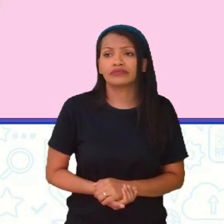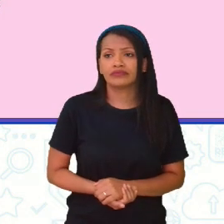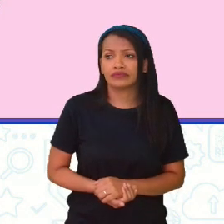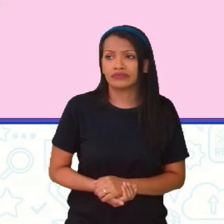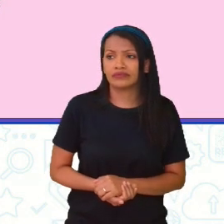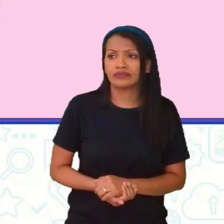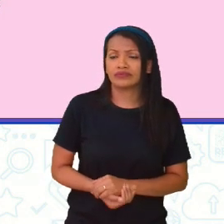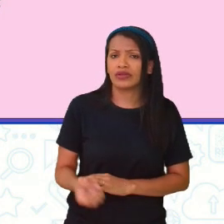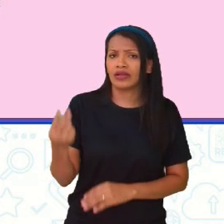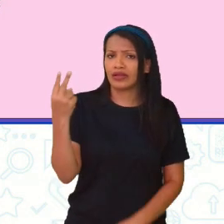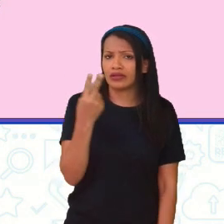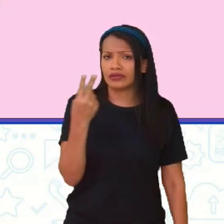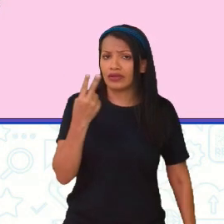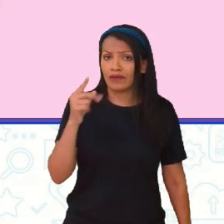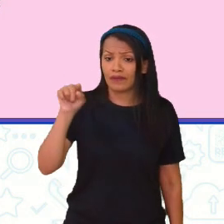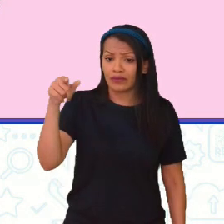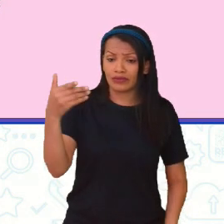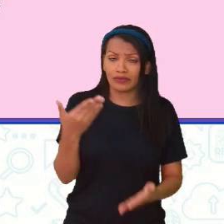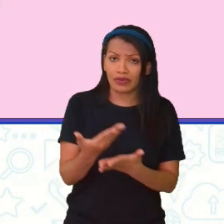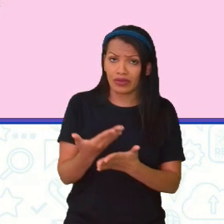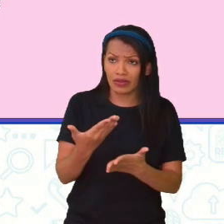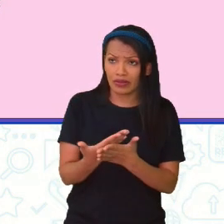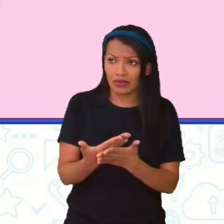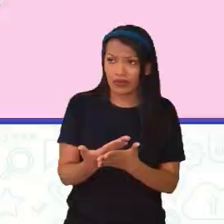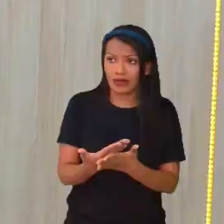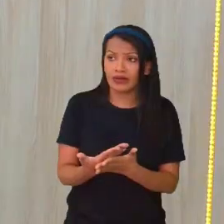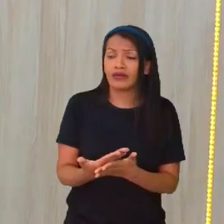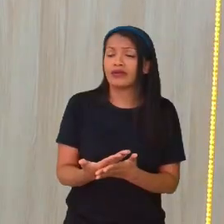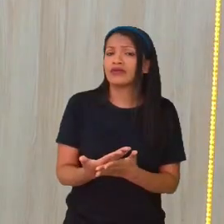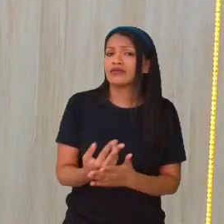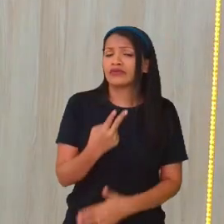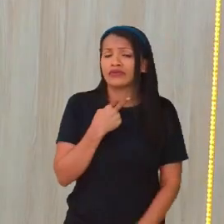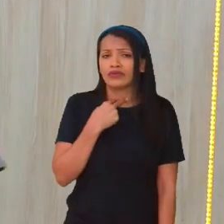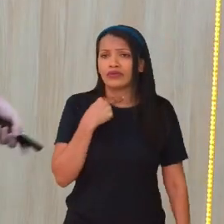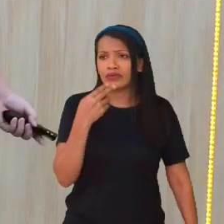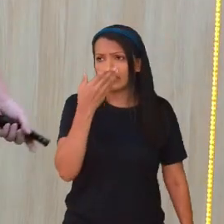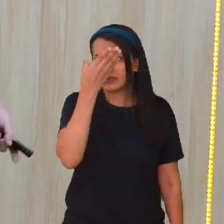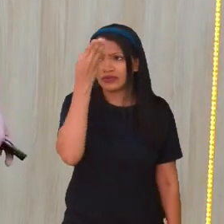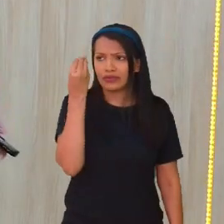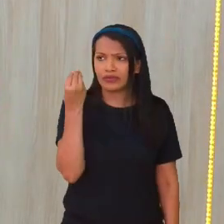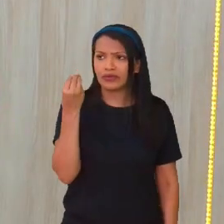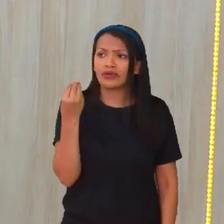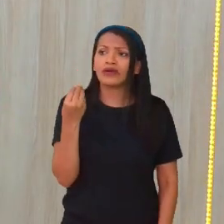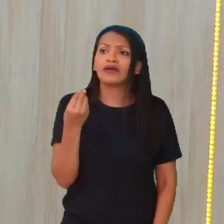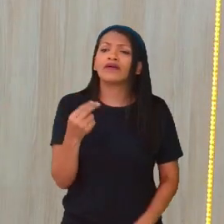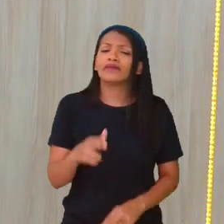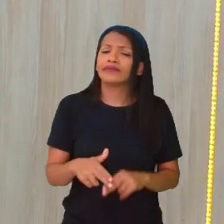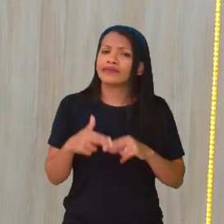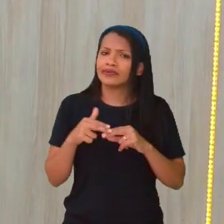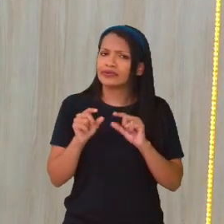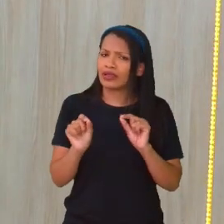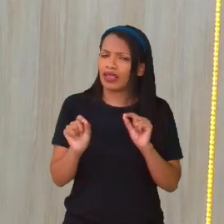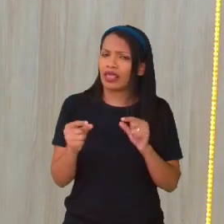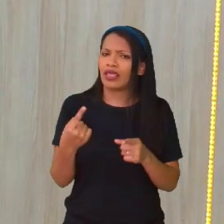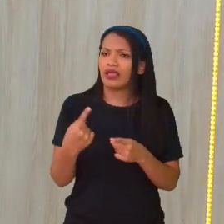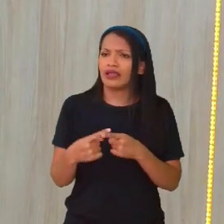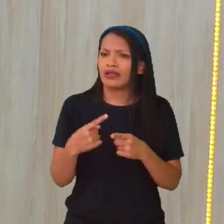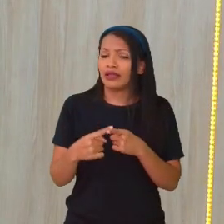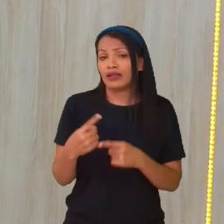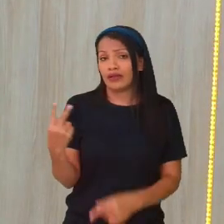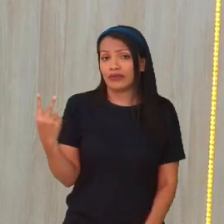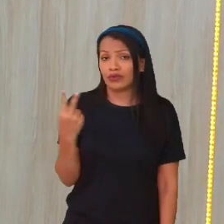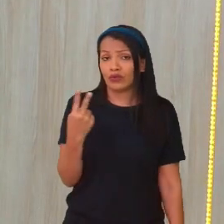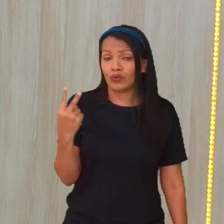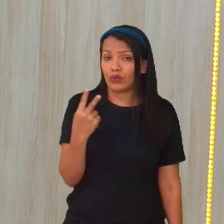vou deixar as 2 para a próxima aula. Sem esquecer. Pois é, sem esquecer, vou deixar as